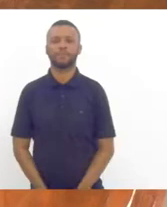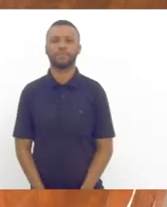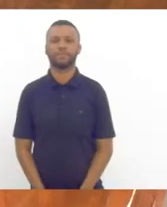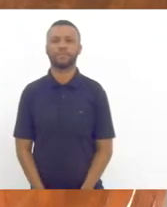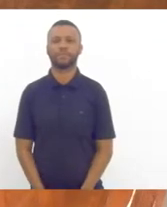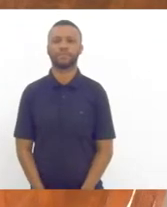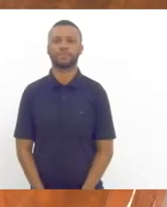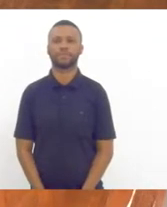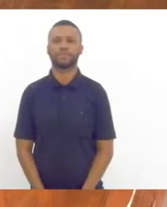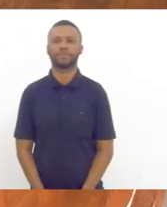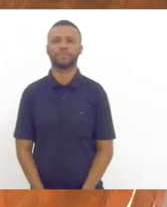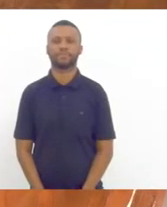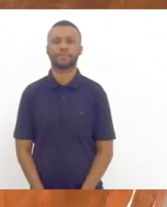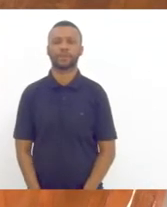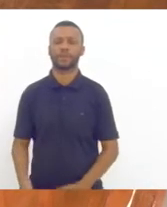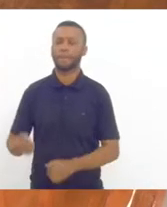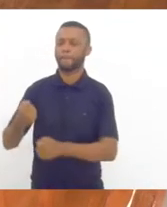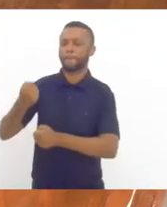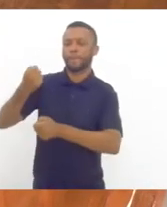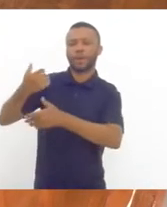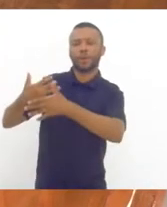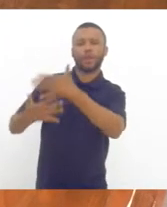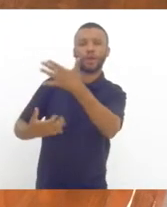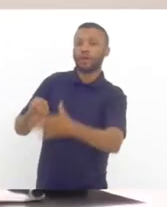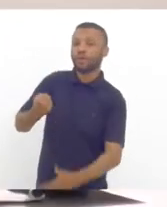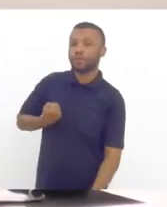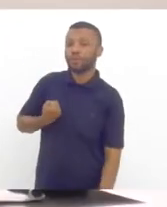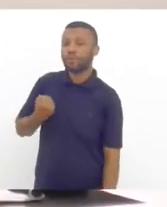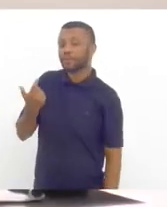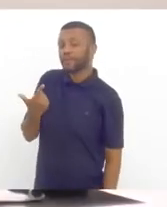a 20ª colocação.